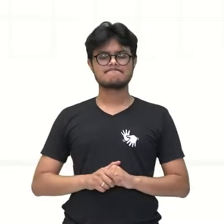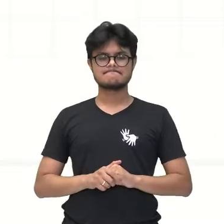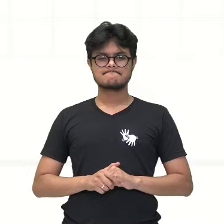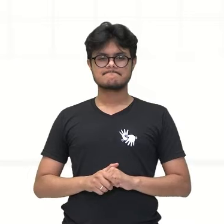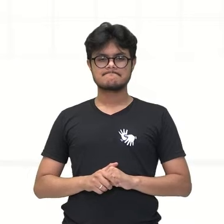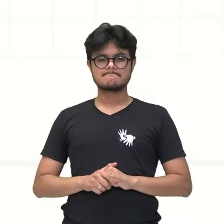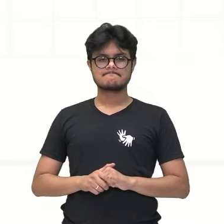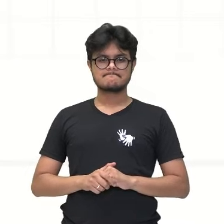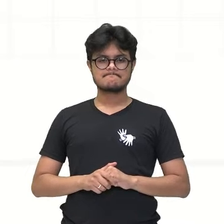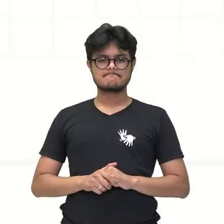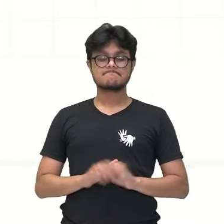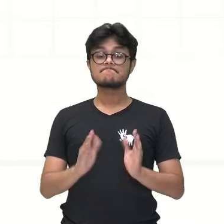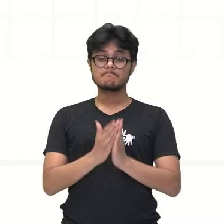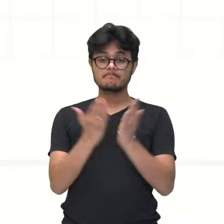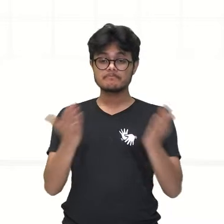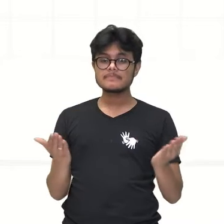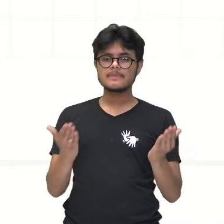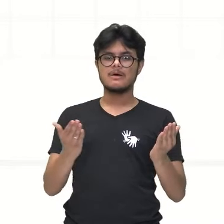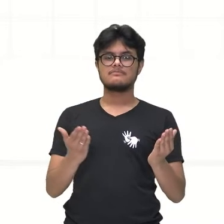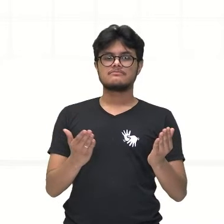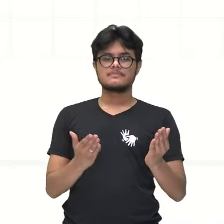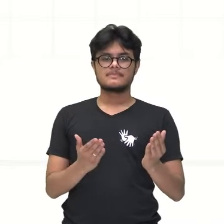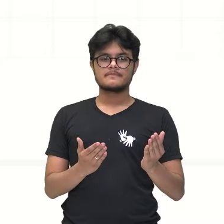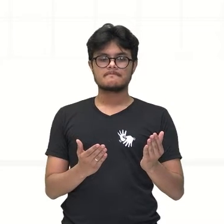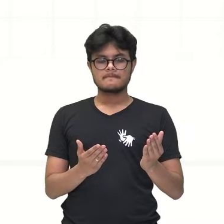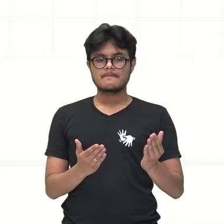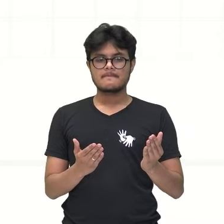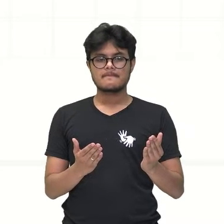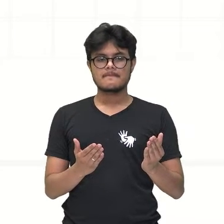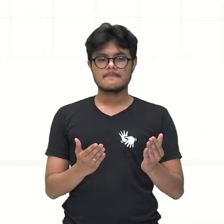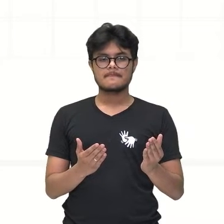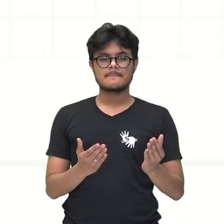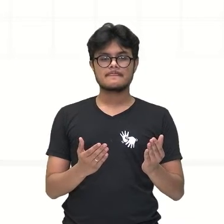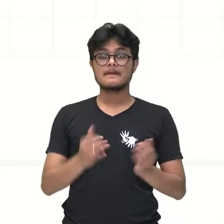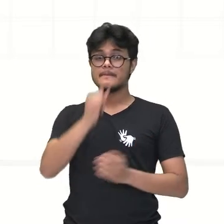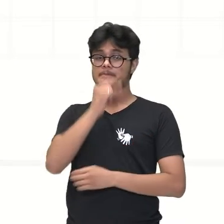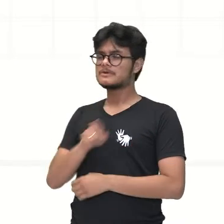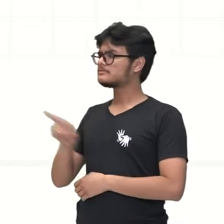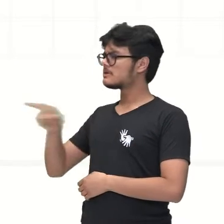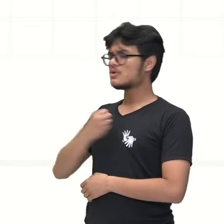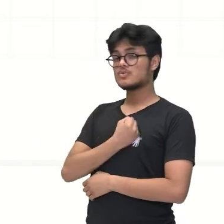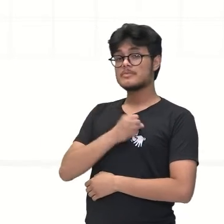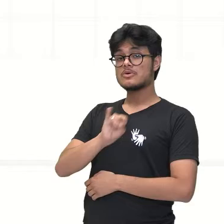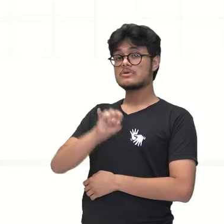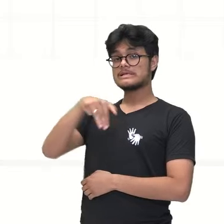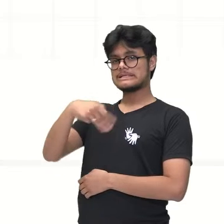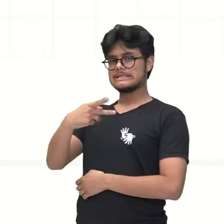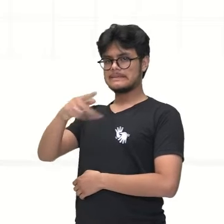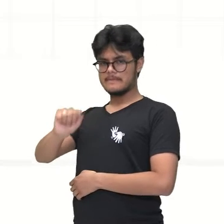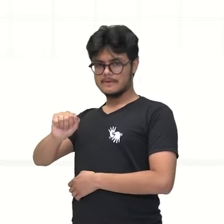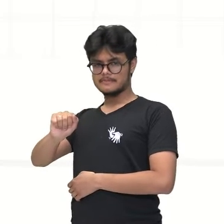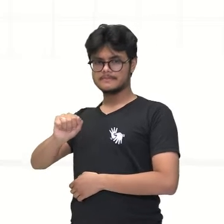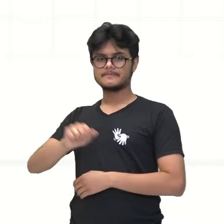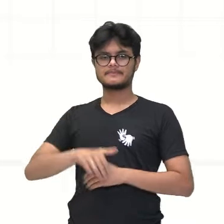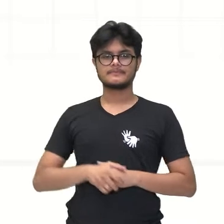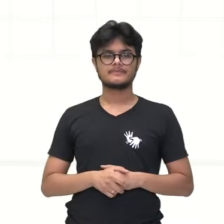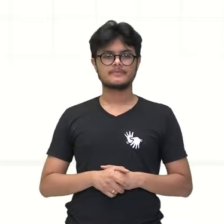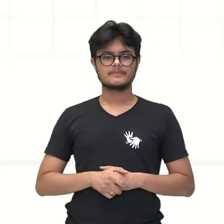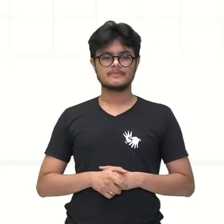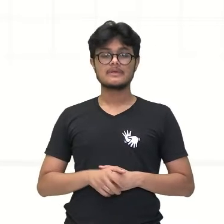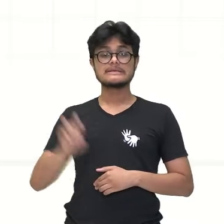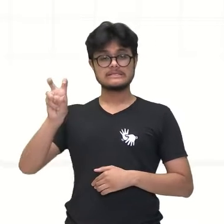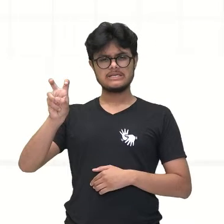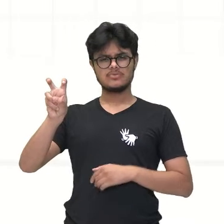crescente. Então, como esses números aí, a quantidade é ímpar, né? Porque eu tenho aqui, ó, 1, 2, 3, 4, 5